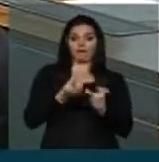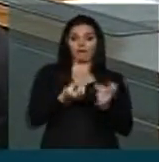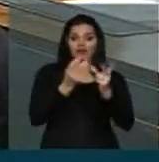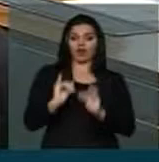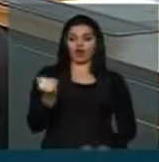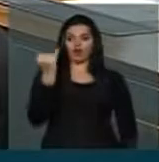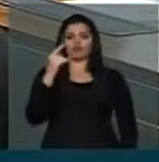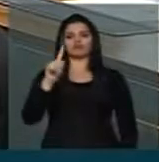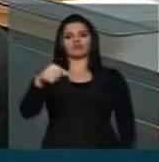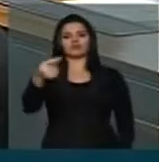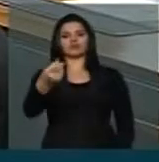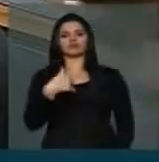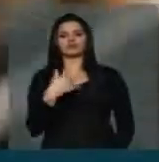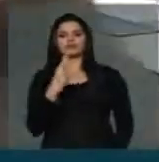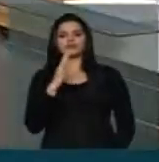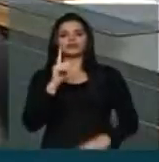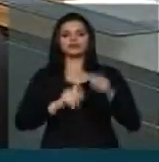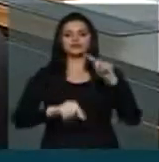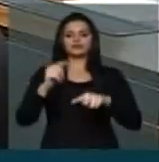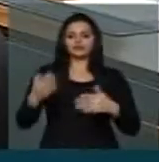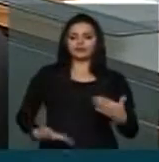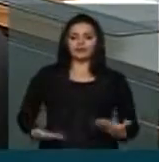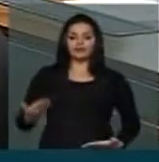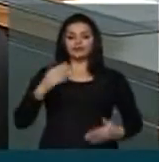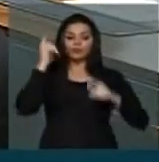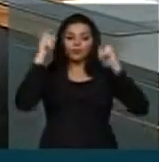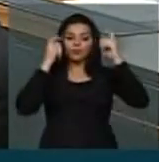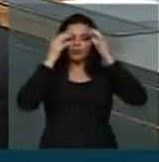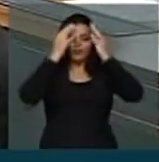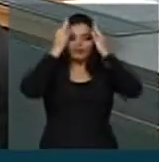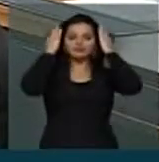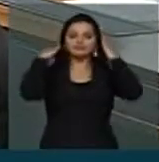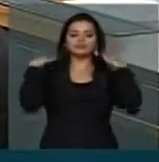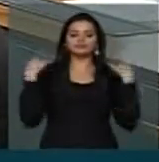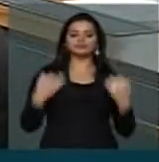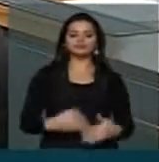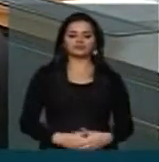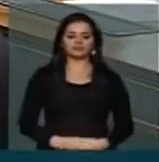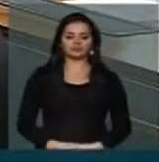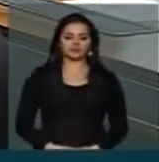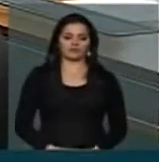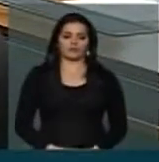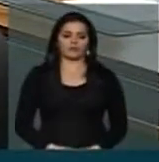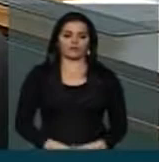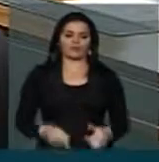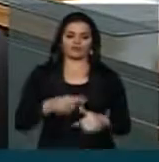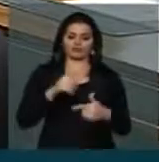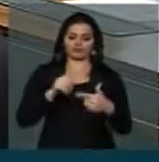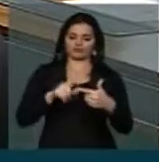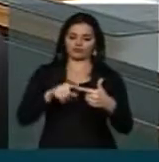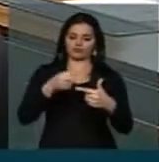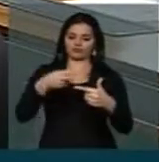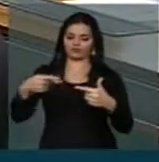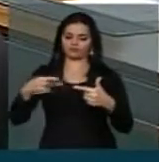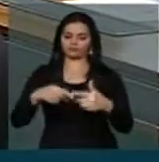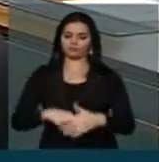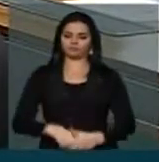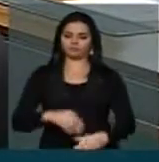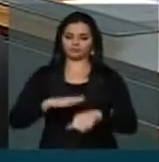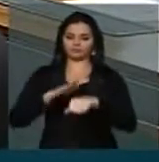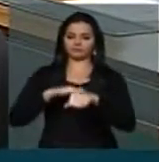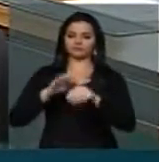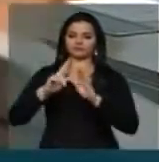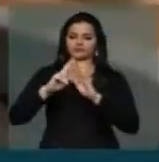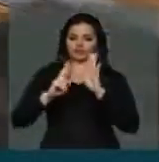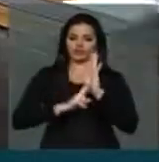tentar entregar o produto. Ninguém tem um produto para entregar para poder depois vender. E o segundo ponto, para isso é a função do agente